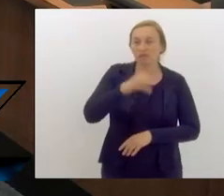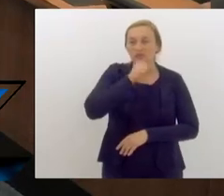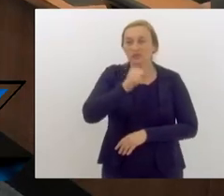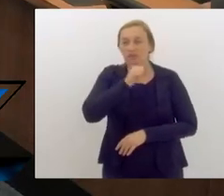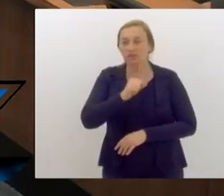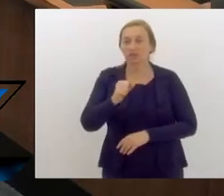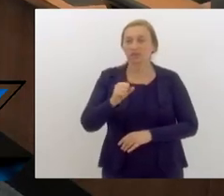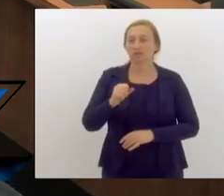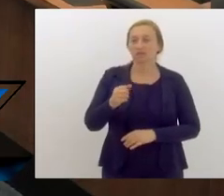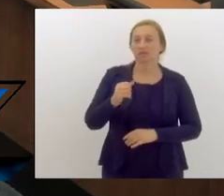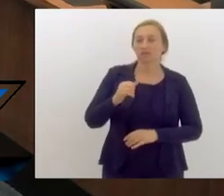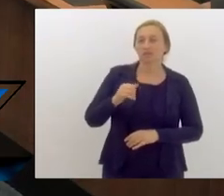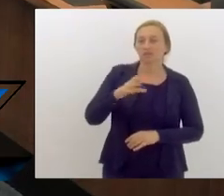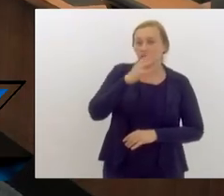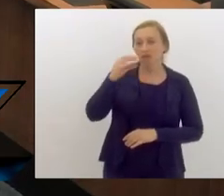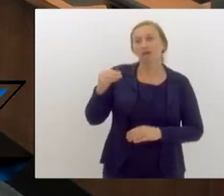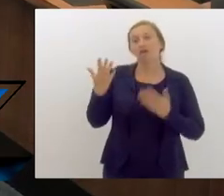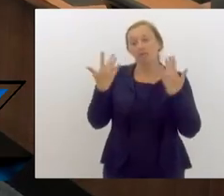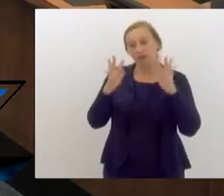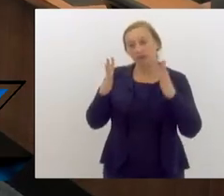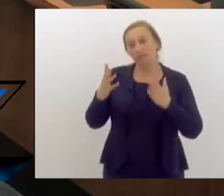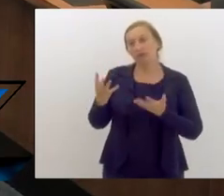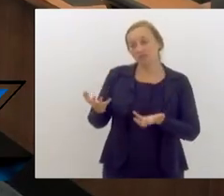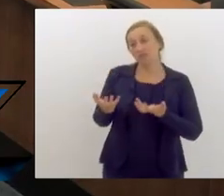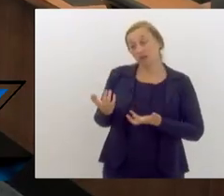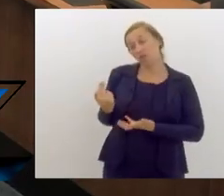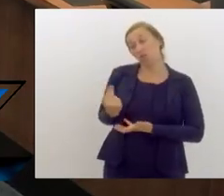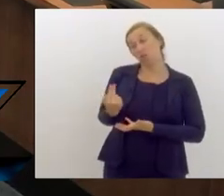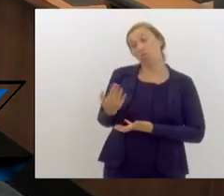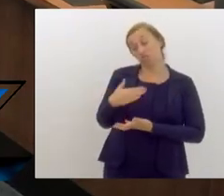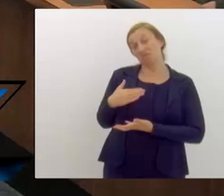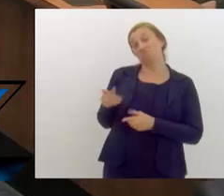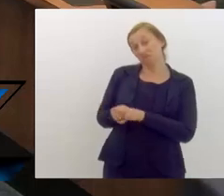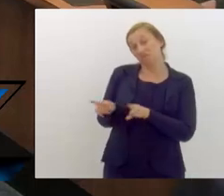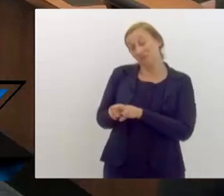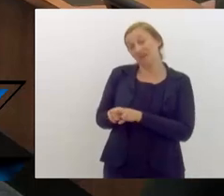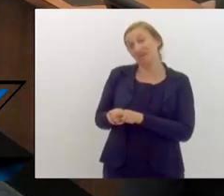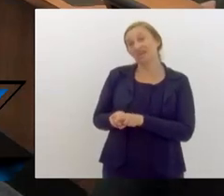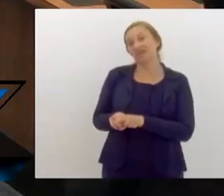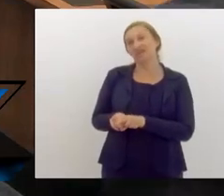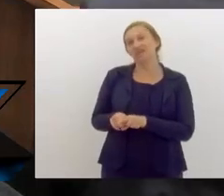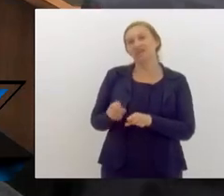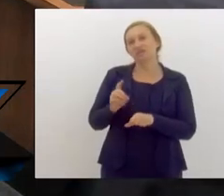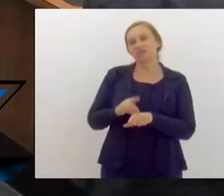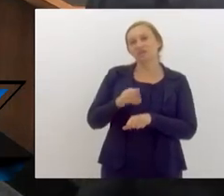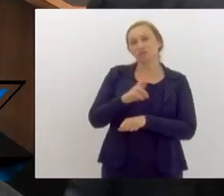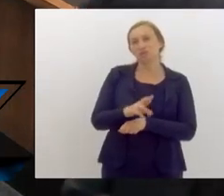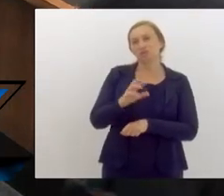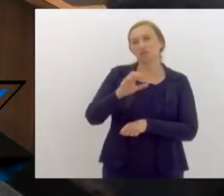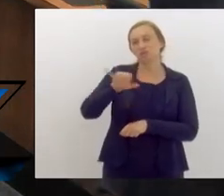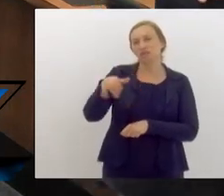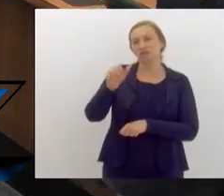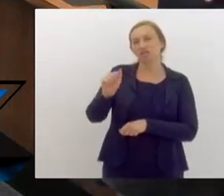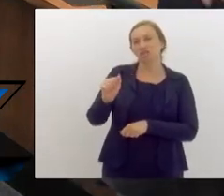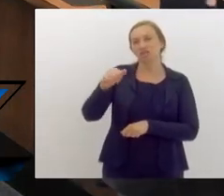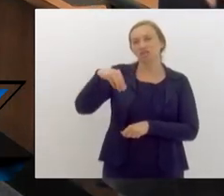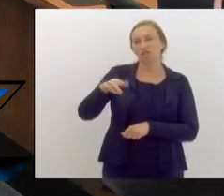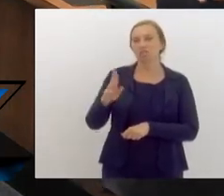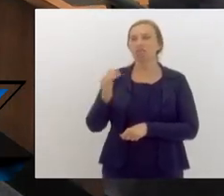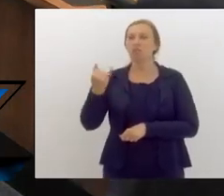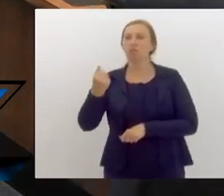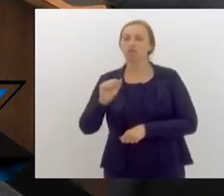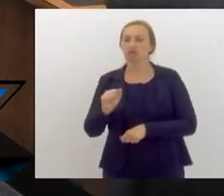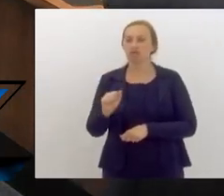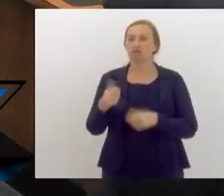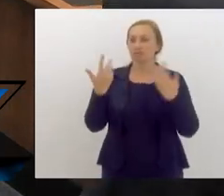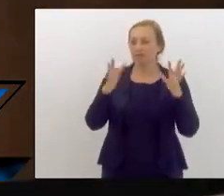se vossa excelência abrir para qual autoria eu já quero pedir né Acho que o doutor Azambuja merece e vossa excelência certa em cheio com